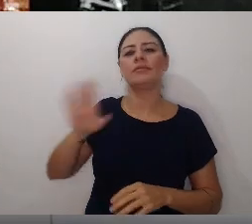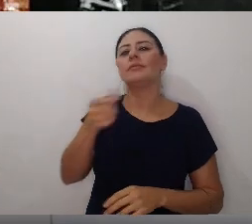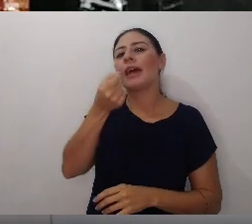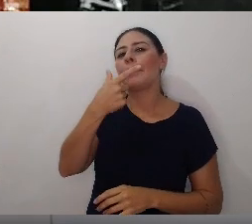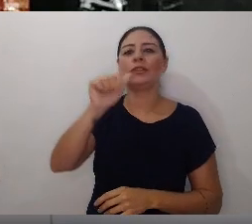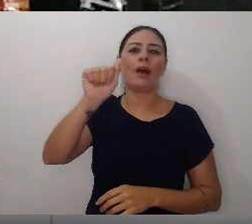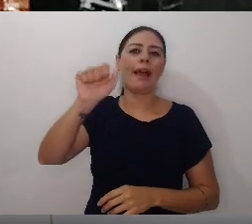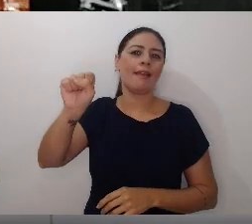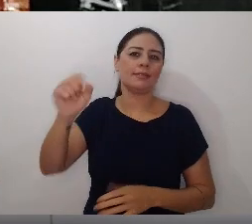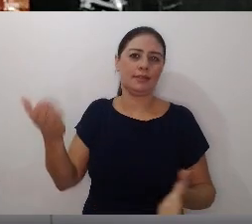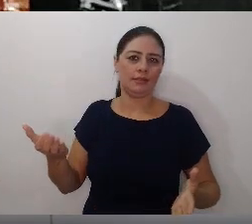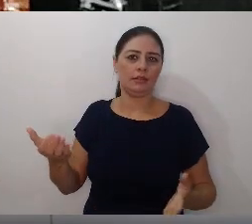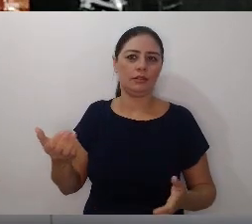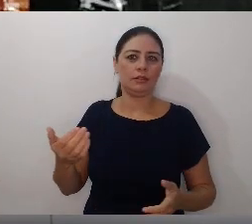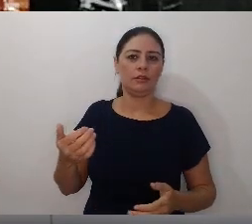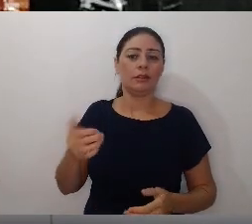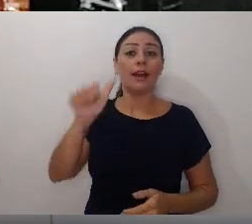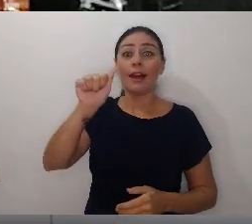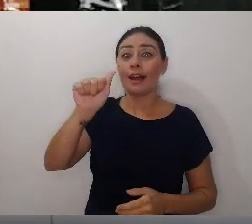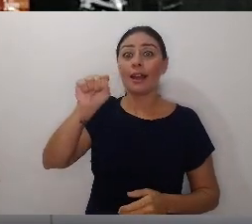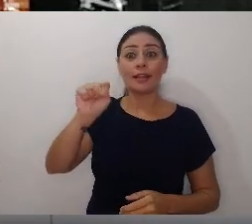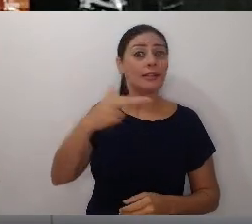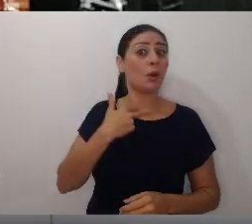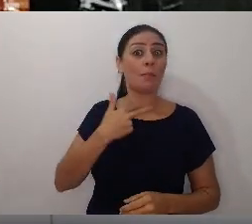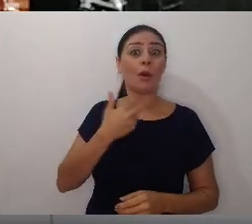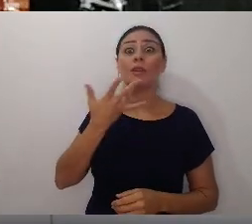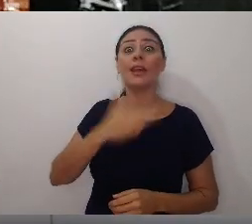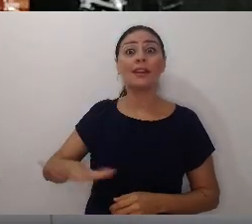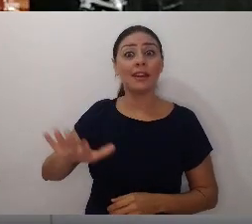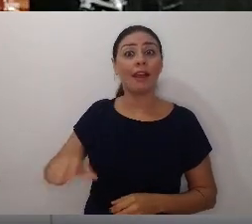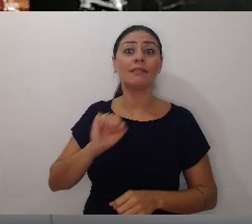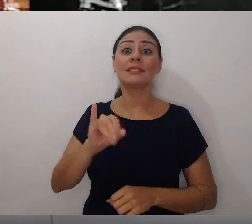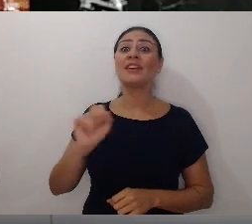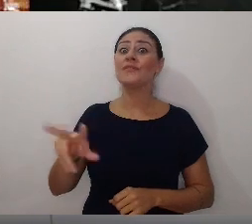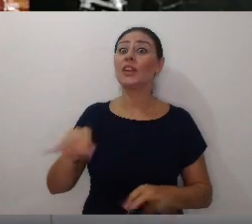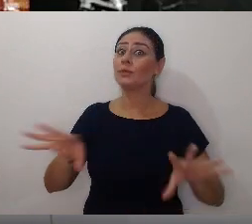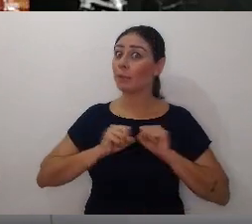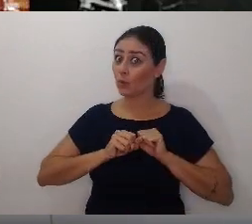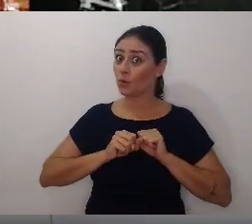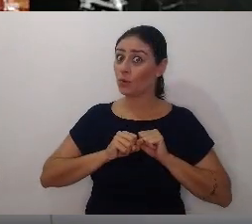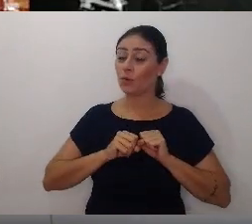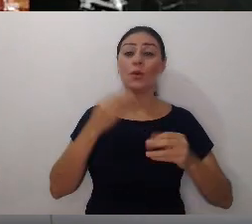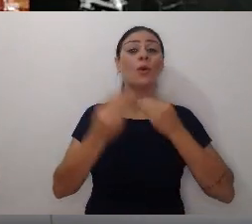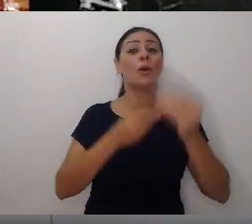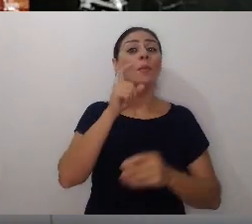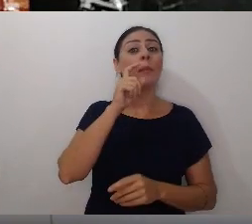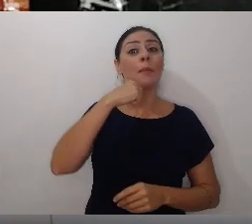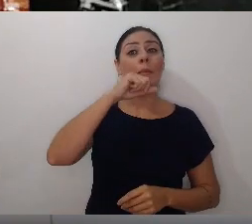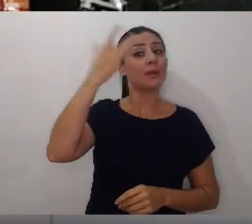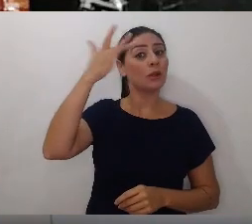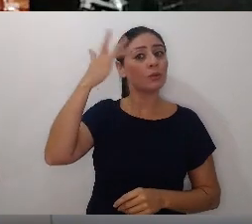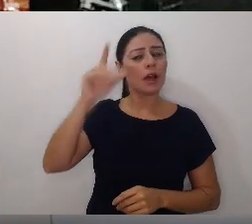de orientação, porque, por exemplo, assim, a tua criança está com febre, você vai dar um AS. AS não pode